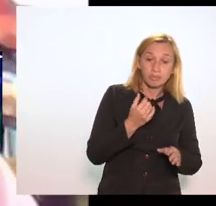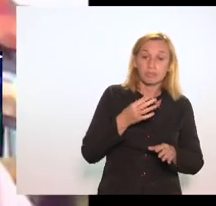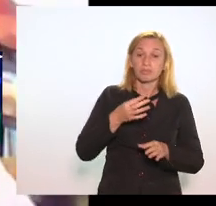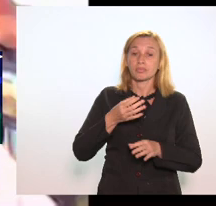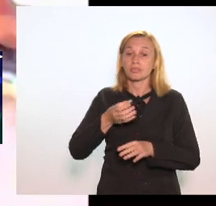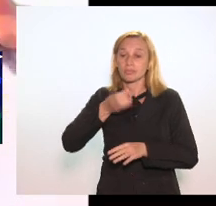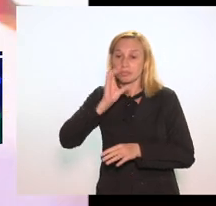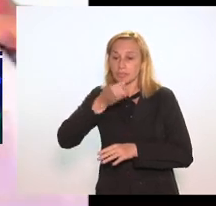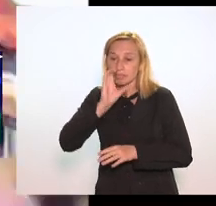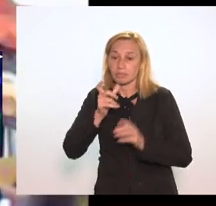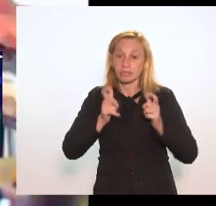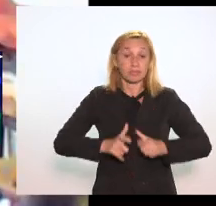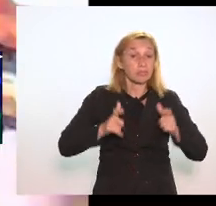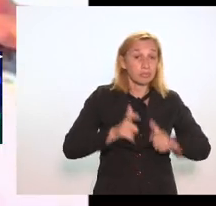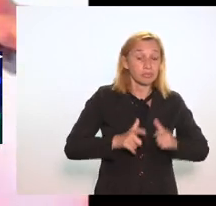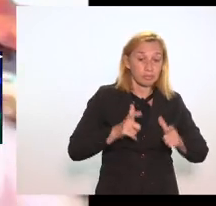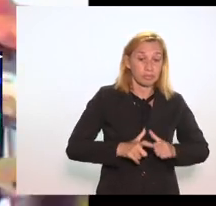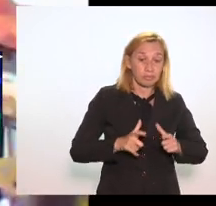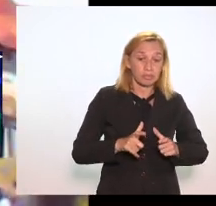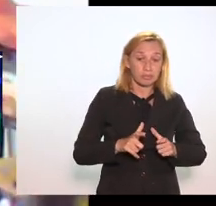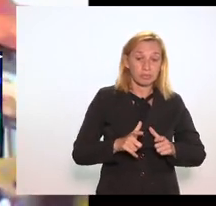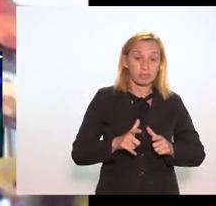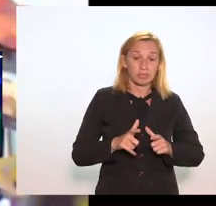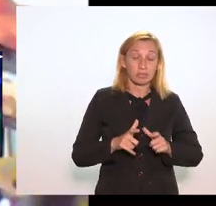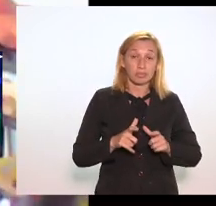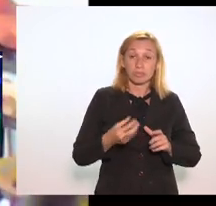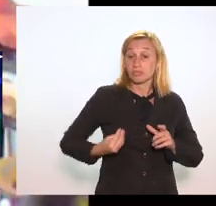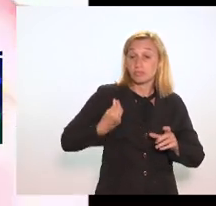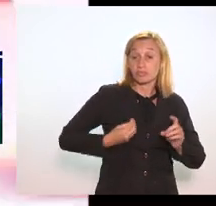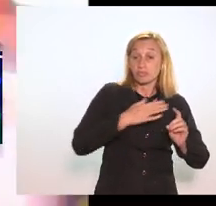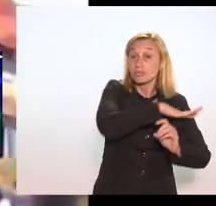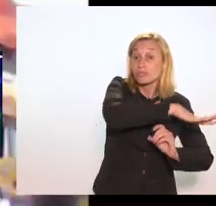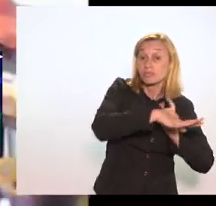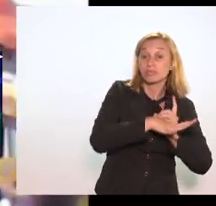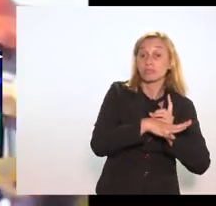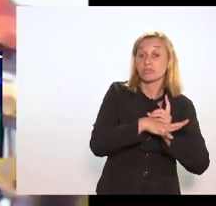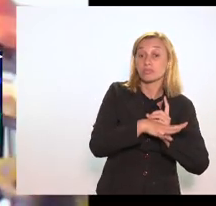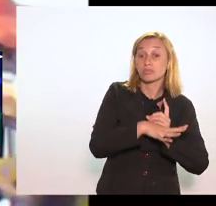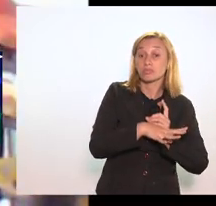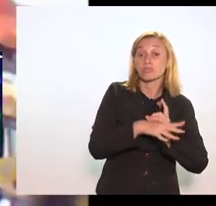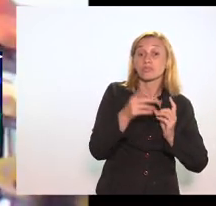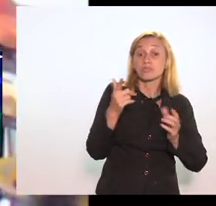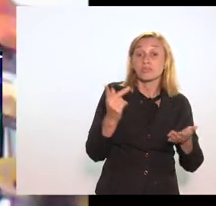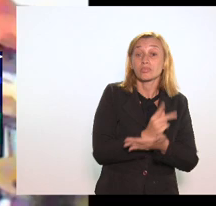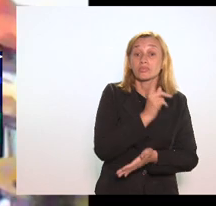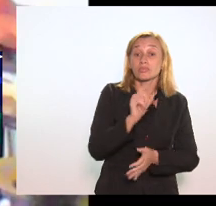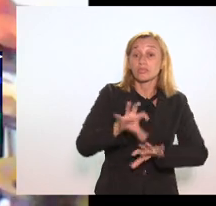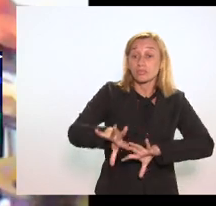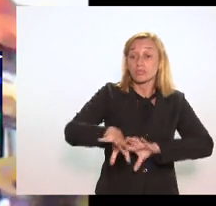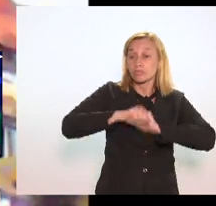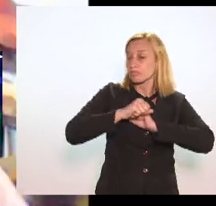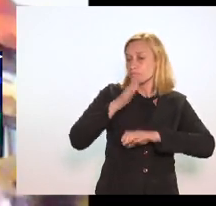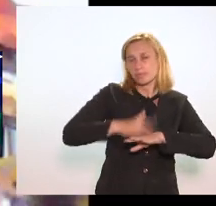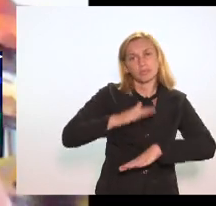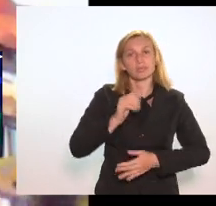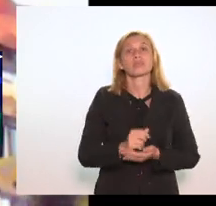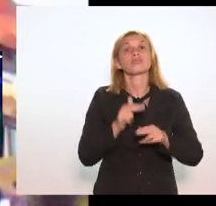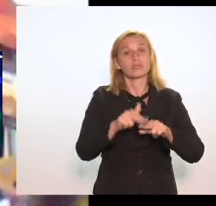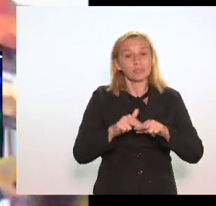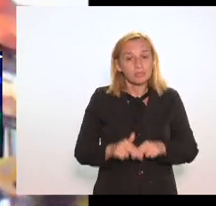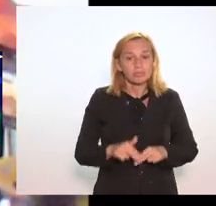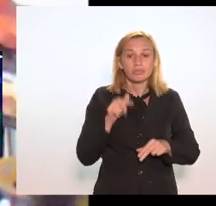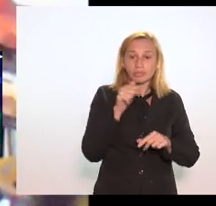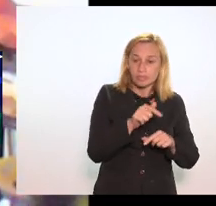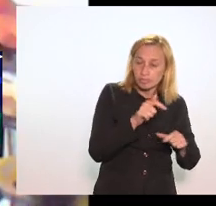máscara e convive coletivamente só se socialmente e isso faz com que o vírus se transmite a mais é por isso